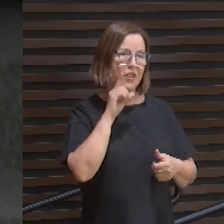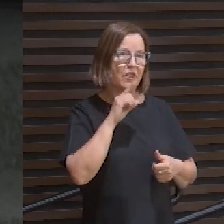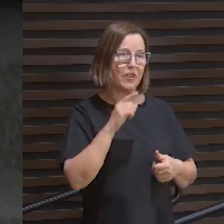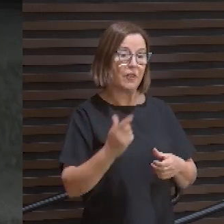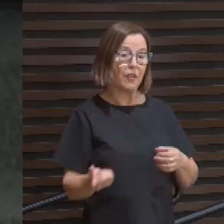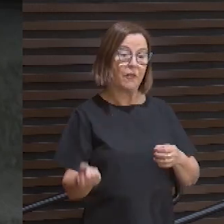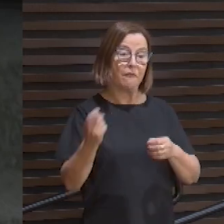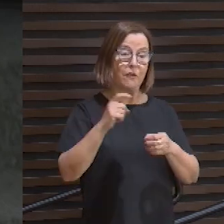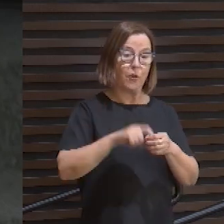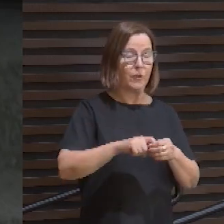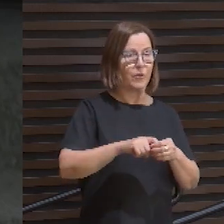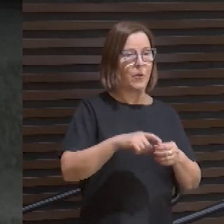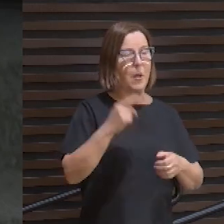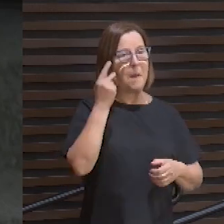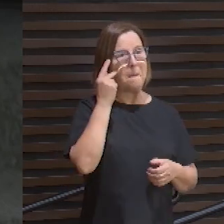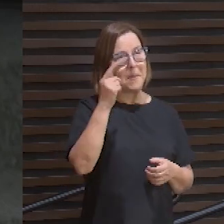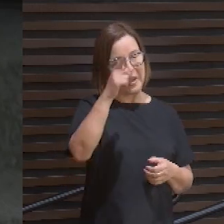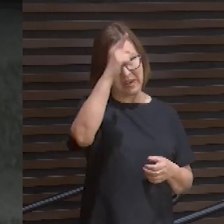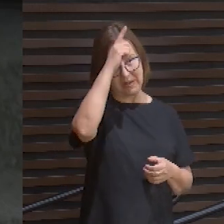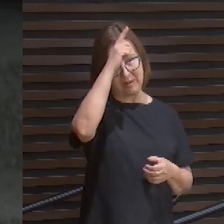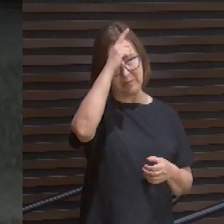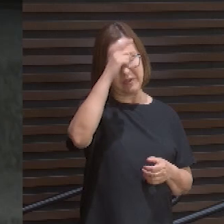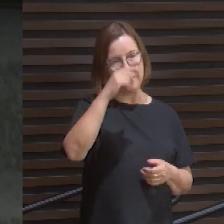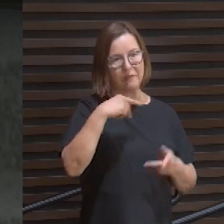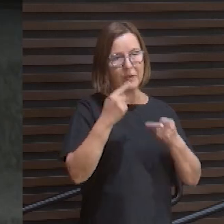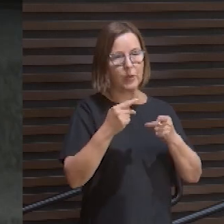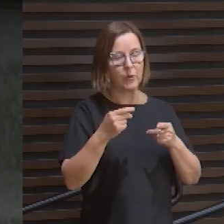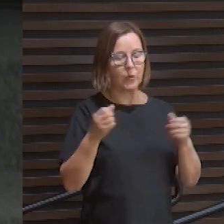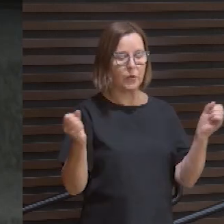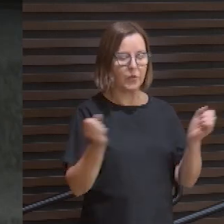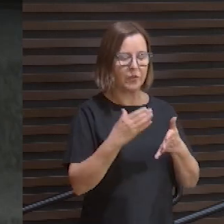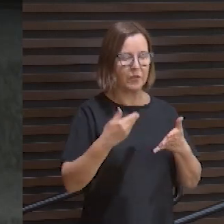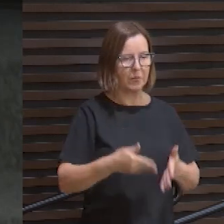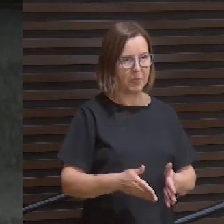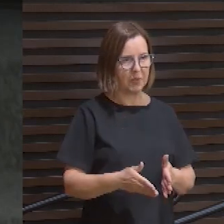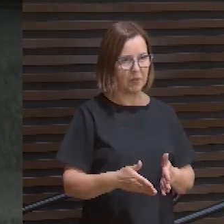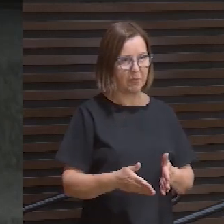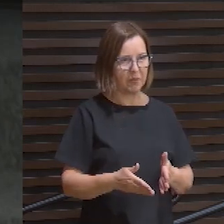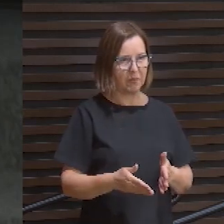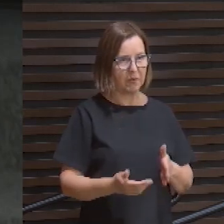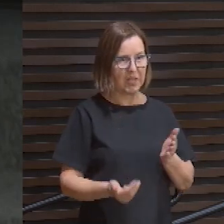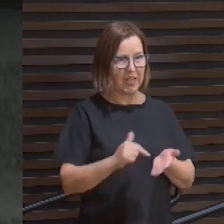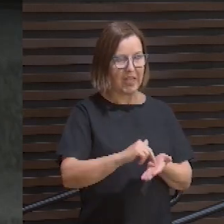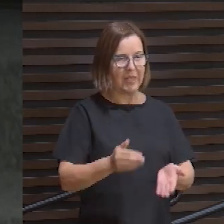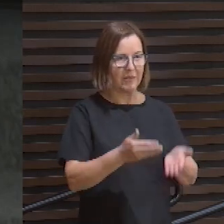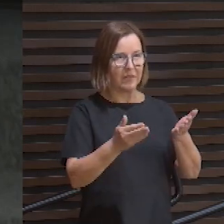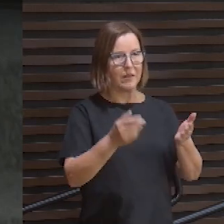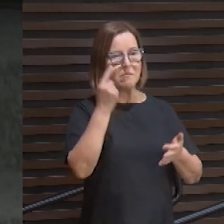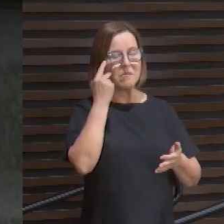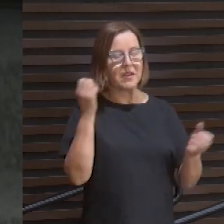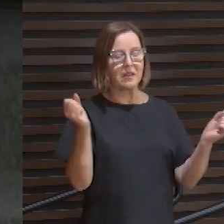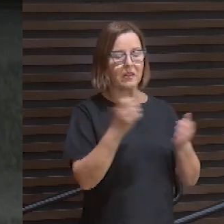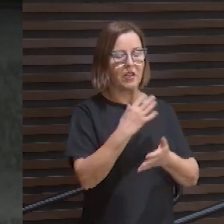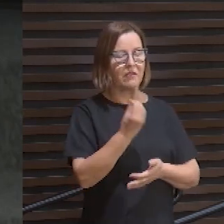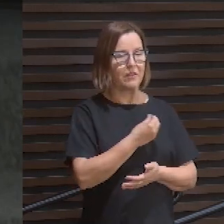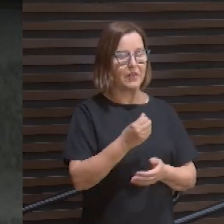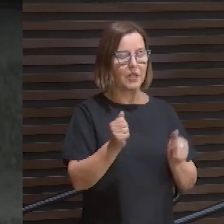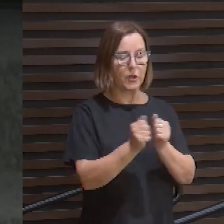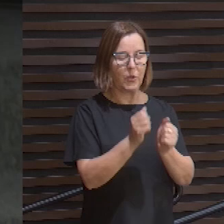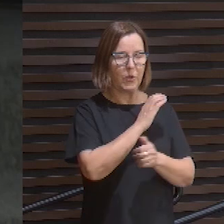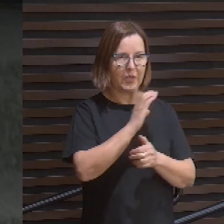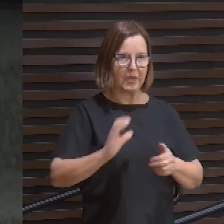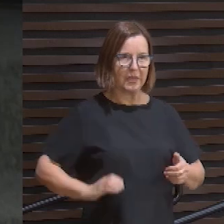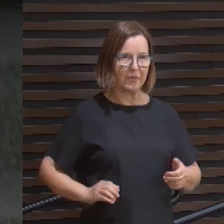sacrifício. Bonhoeffer disse: o novo nascimento é a ressurreição para uma nova vida com Cristo.